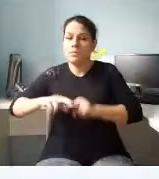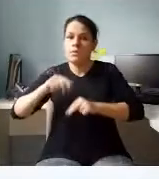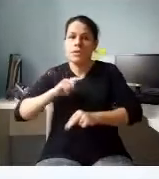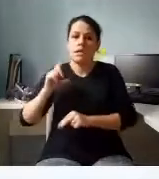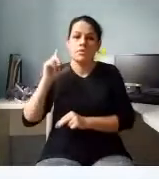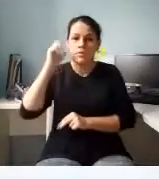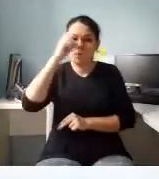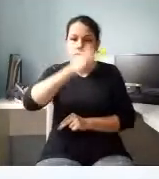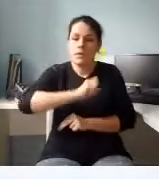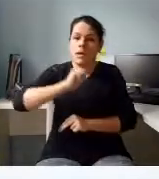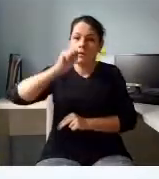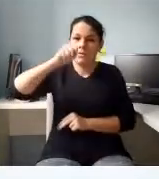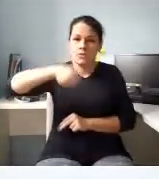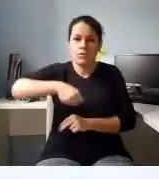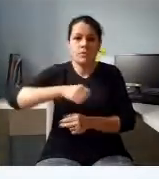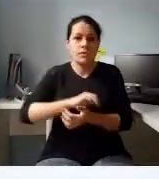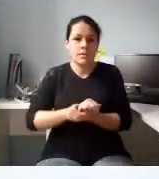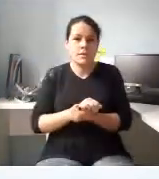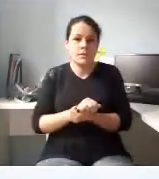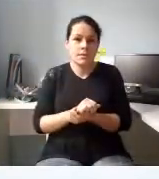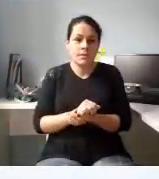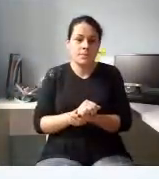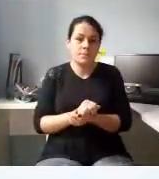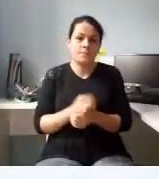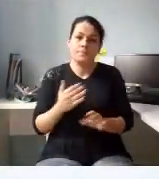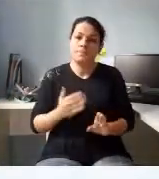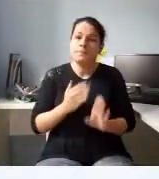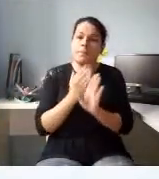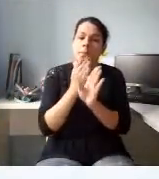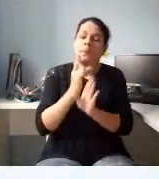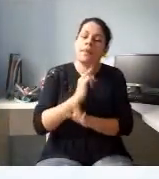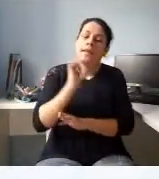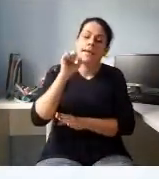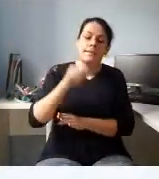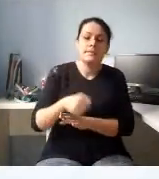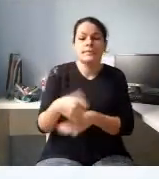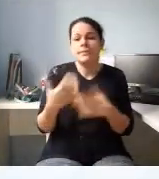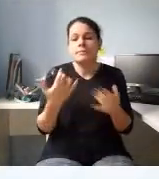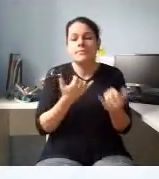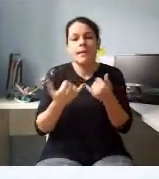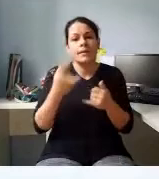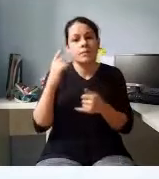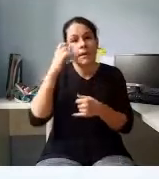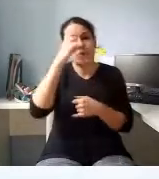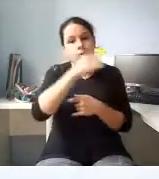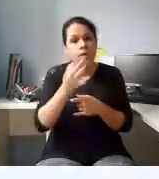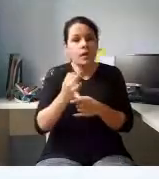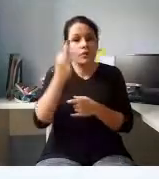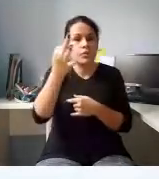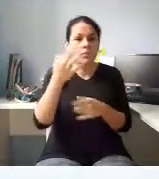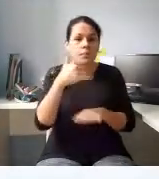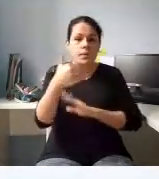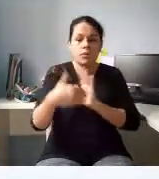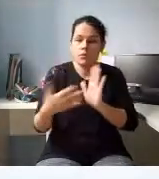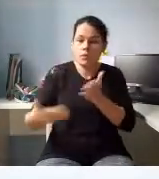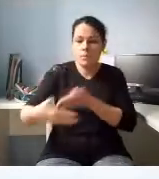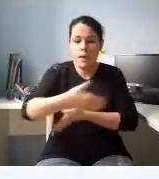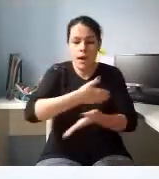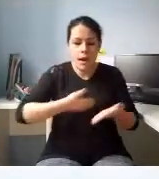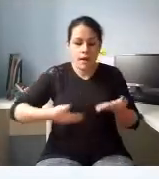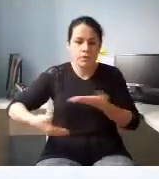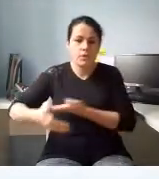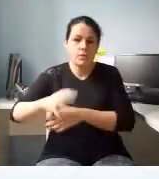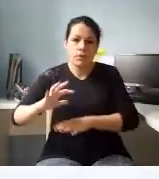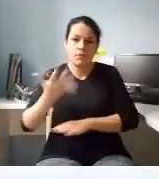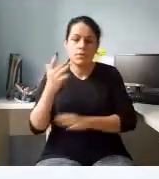Isso realmente traz uma possível aí dificuldade para essa articulação agora com a esquerda.